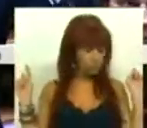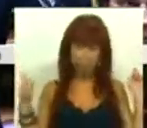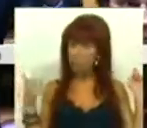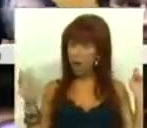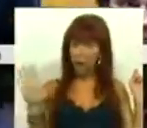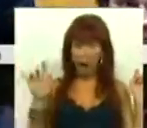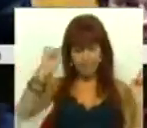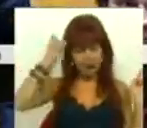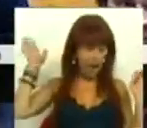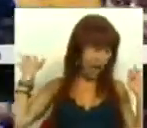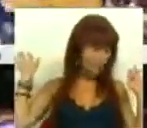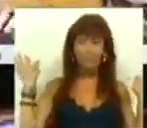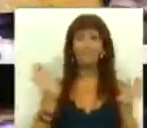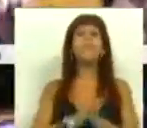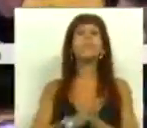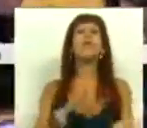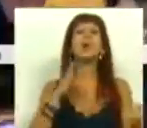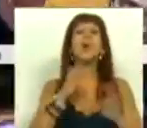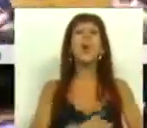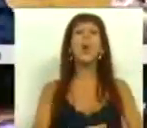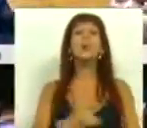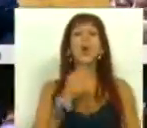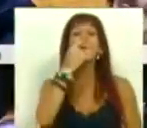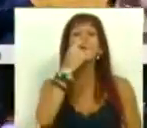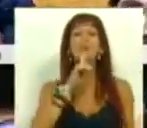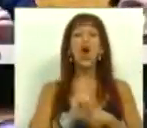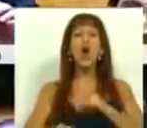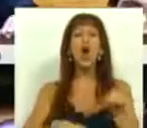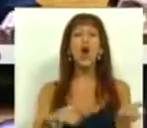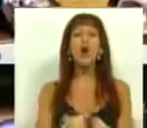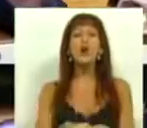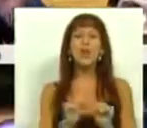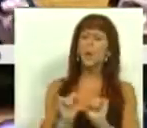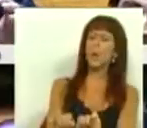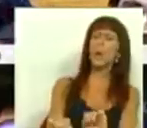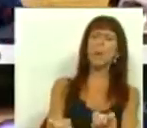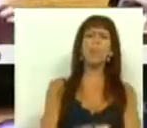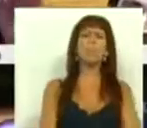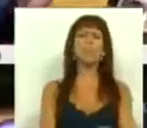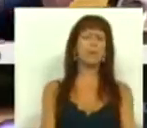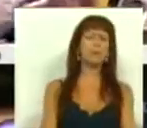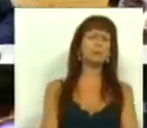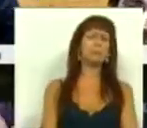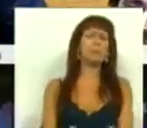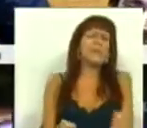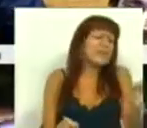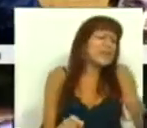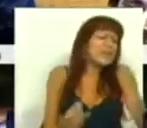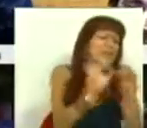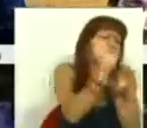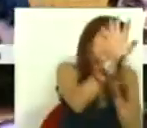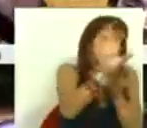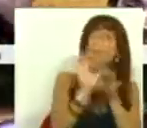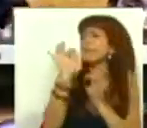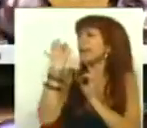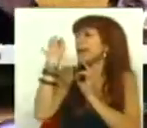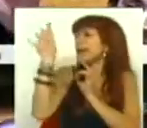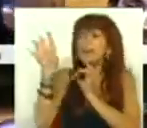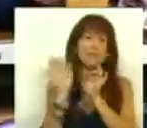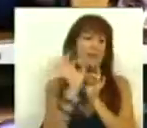não nos queremos comprometer. Continuam a preferir aquela oposição gourmet, medidinha aqui, medidinha